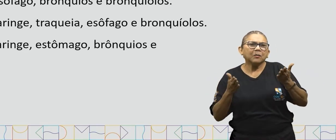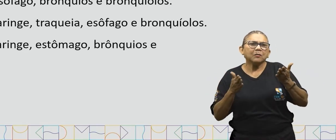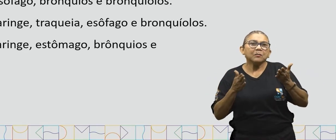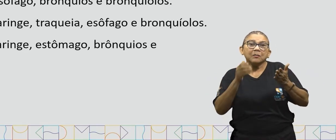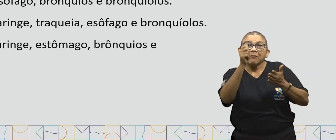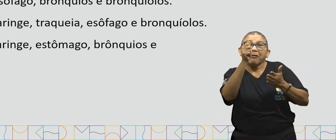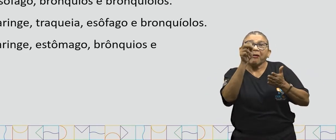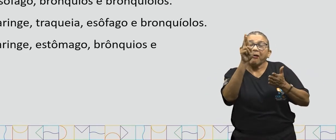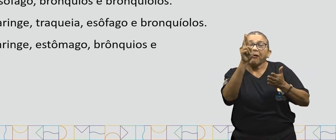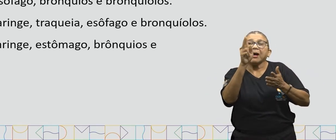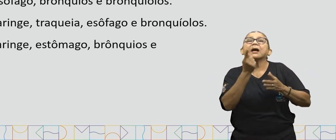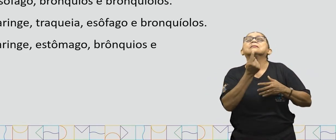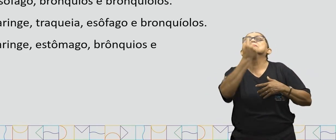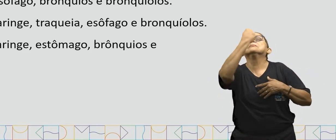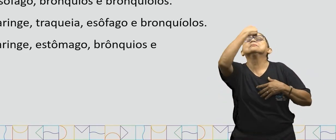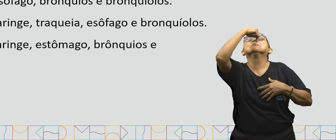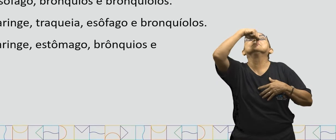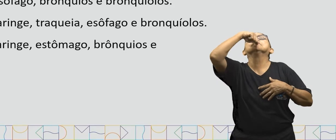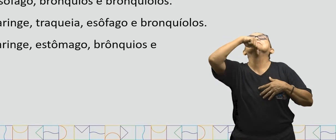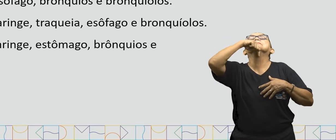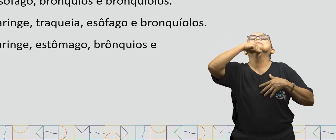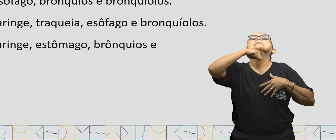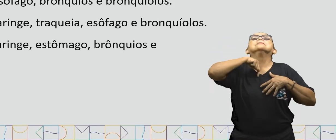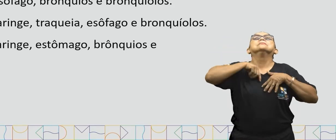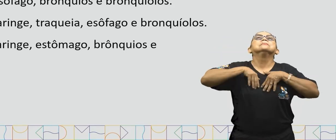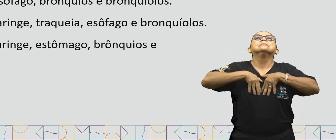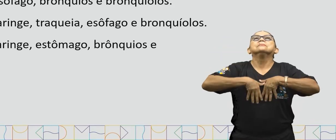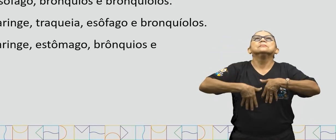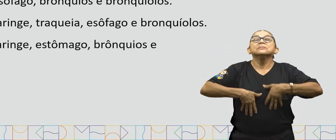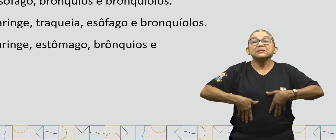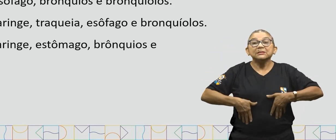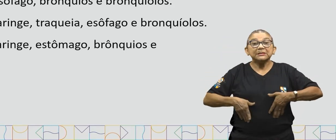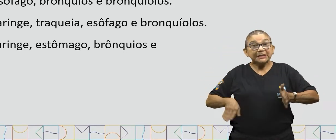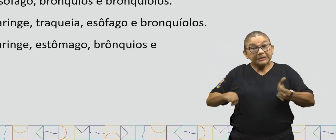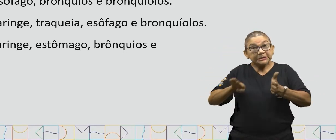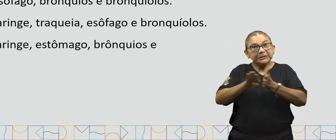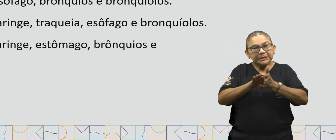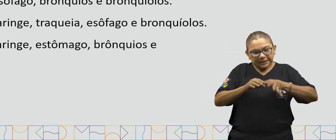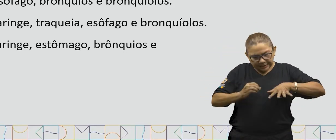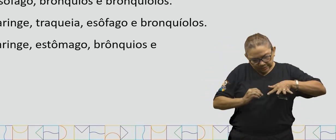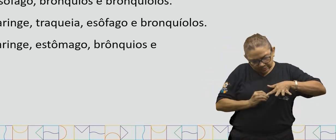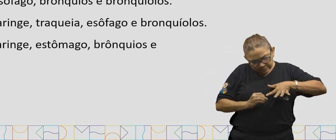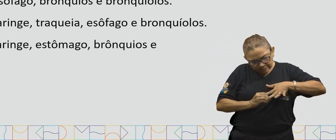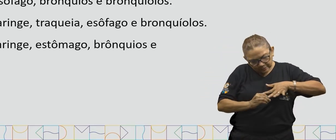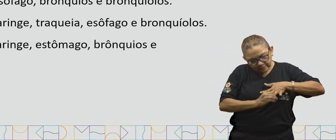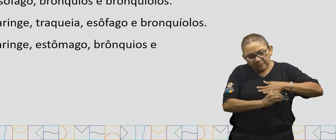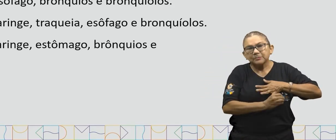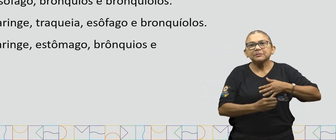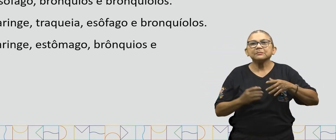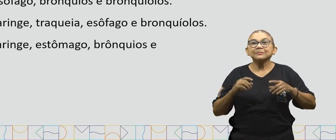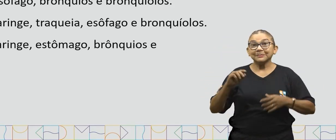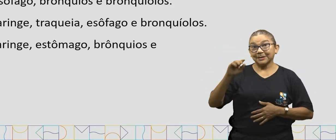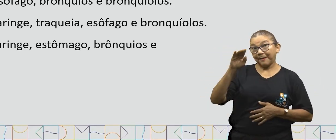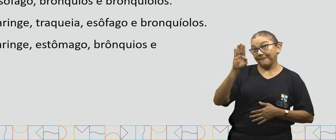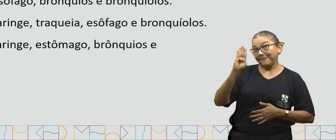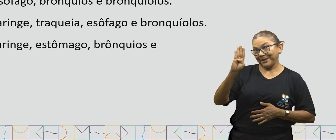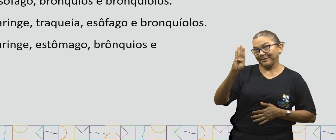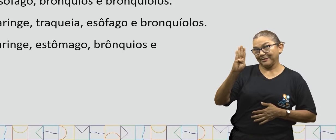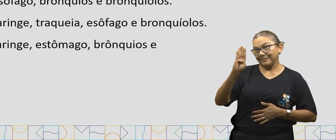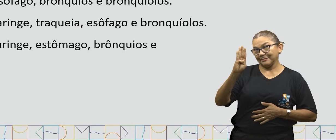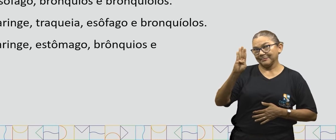até chegar aos alvéolos? Esse caminho está na alternativa B,